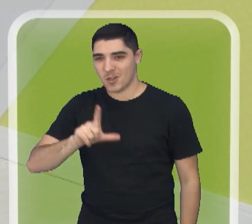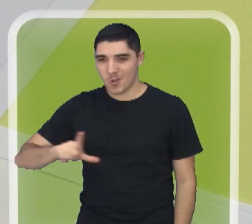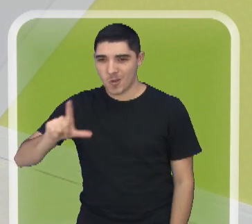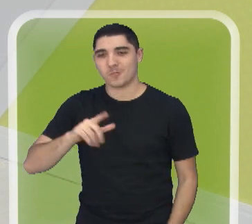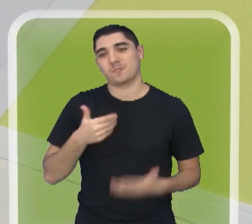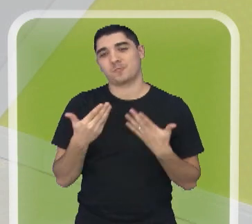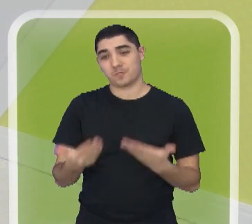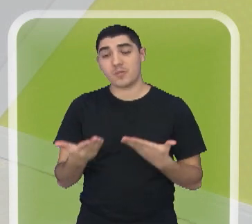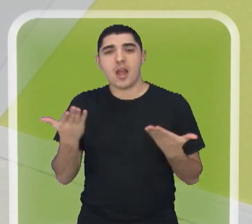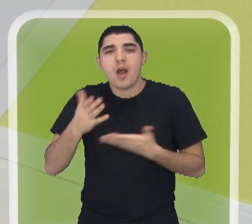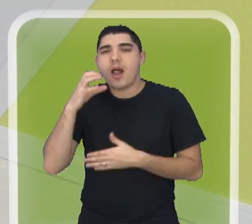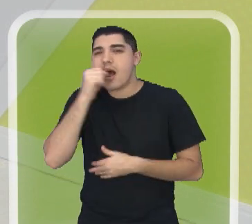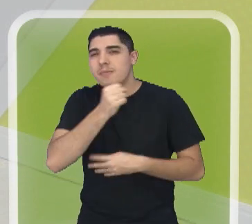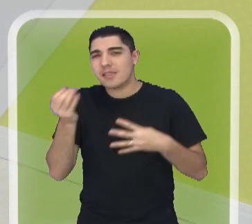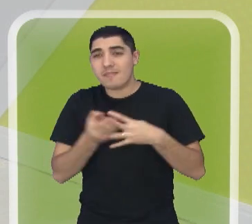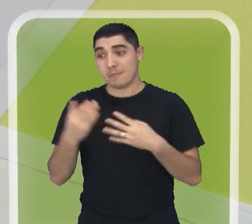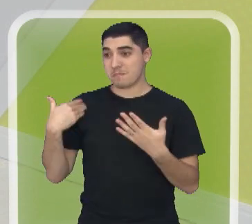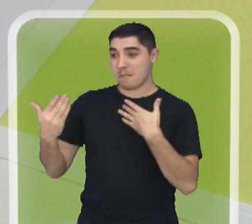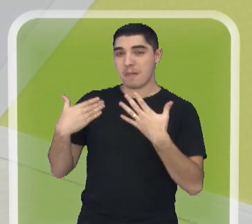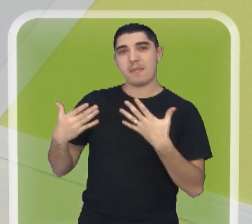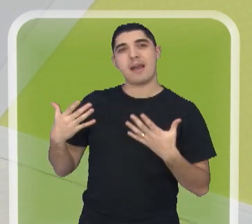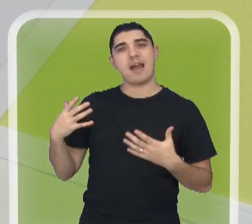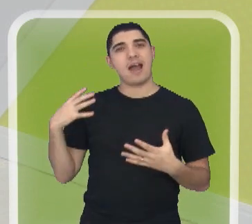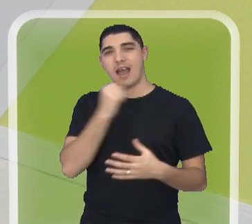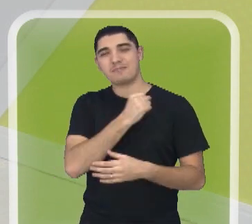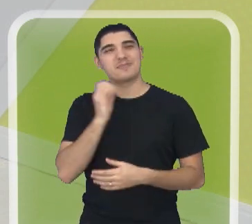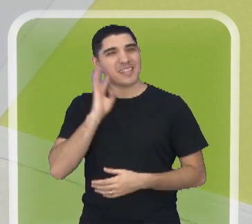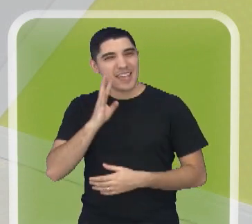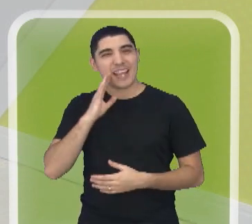gente vai para um rápido intervalo, o bate-papo tá bom, passa rápido, né?